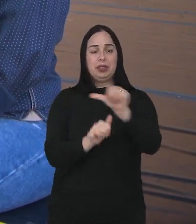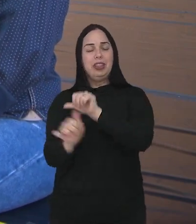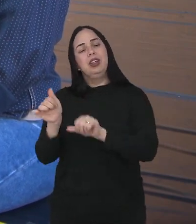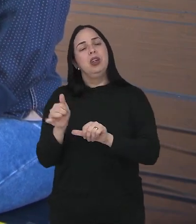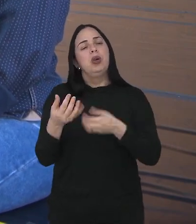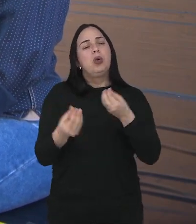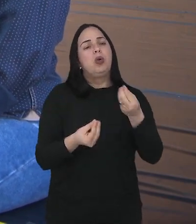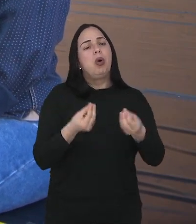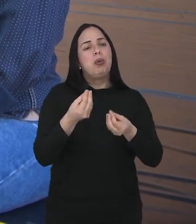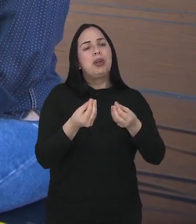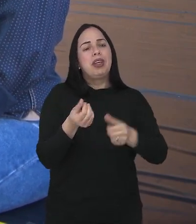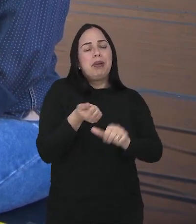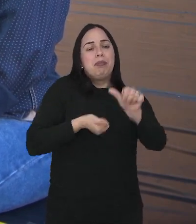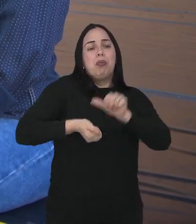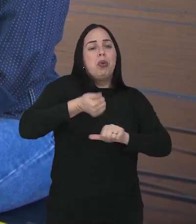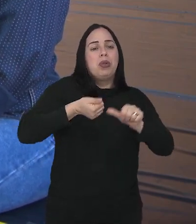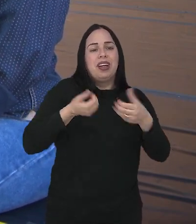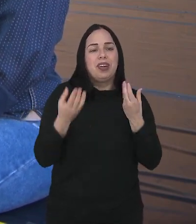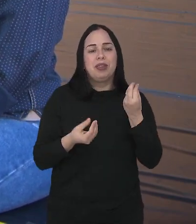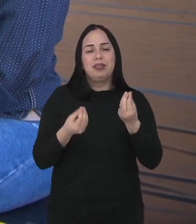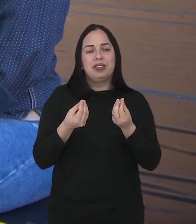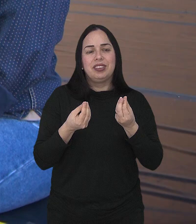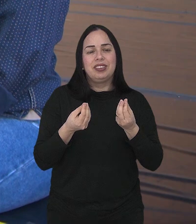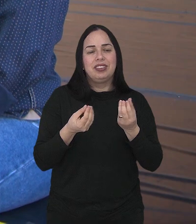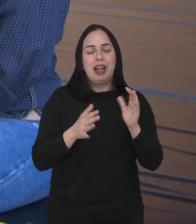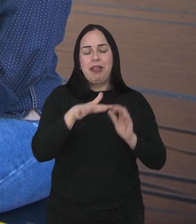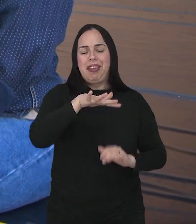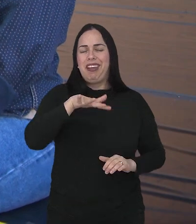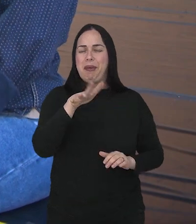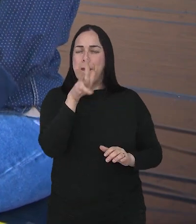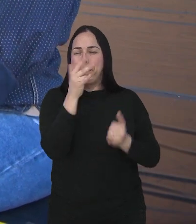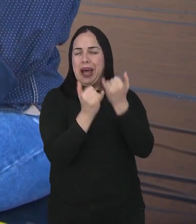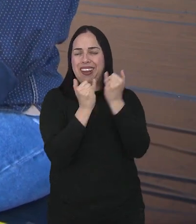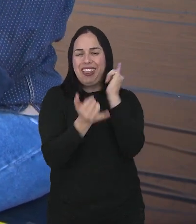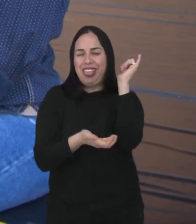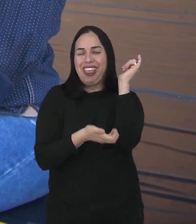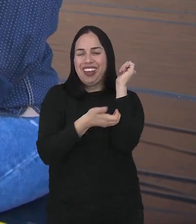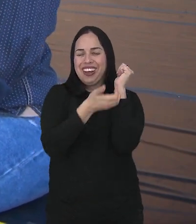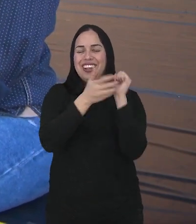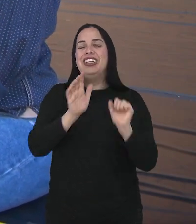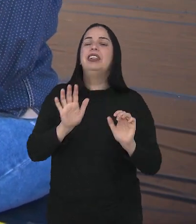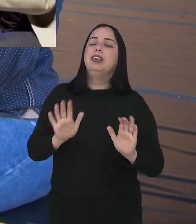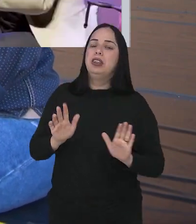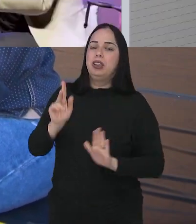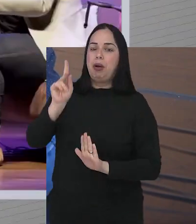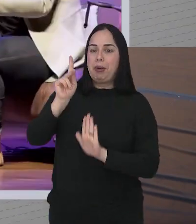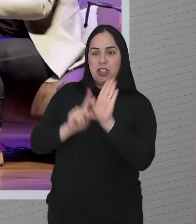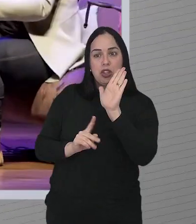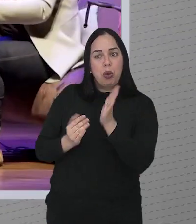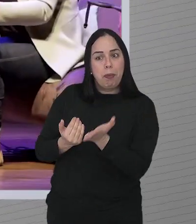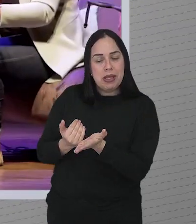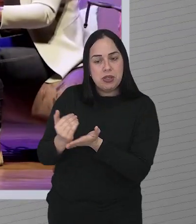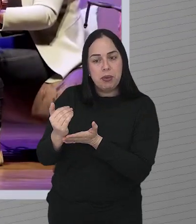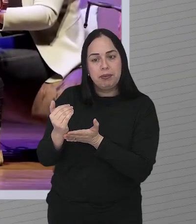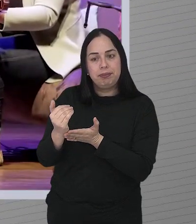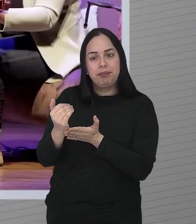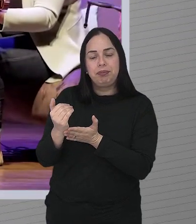musicista. Como que tá essa parte meio que burocrática do grupo? O projeto